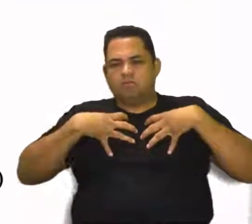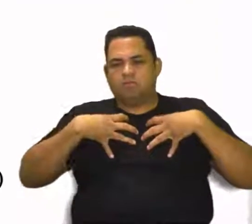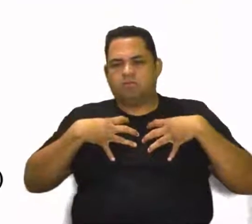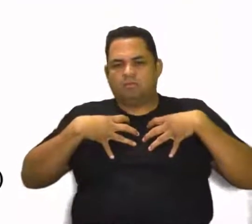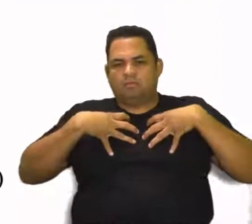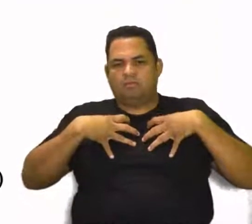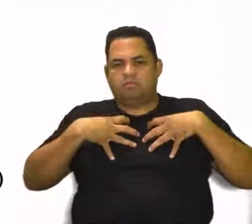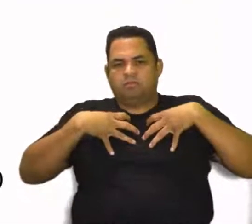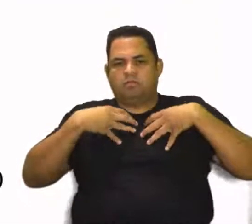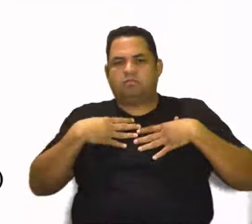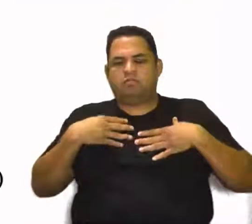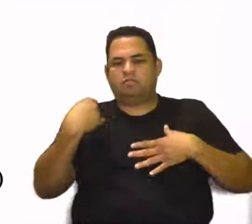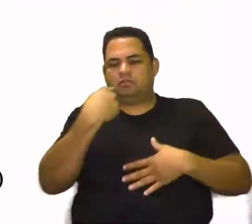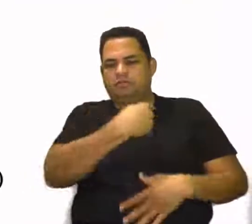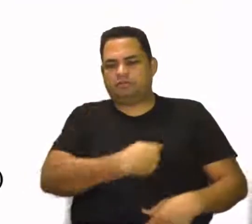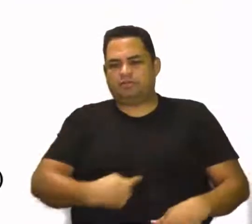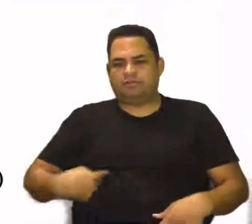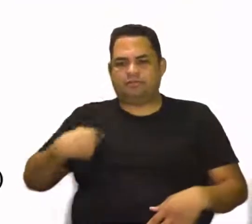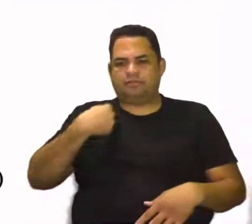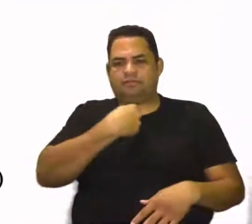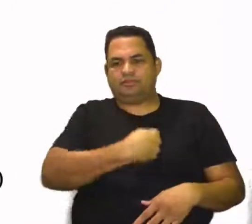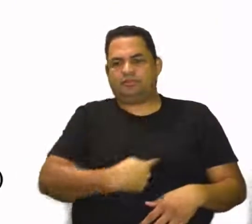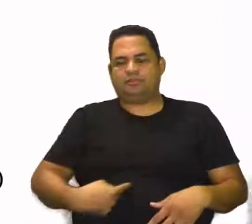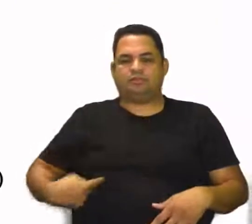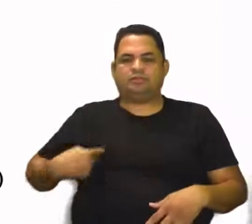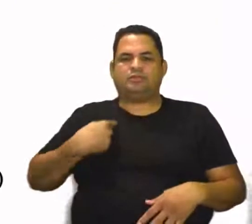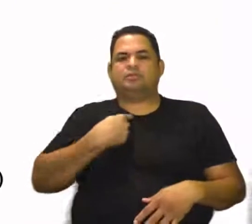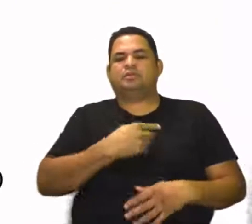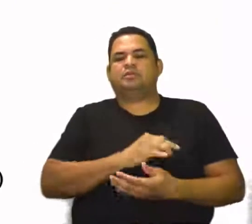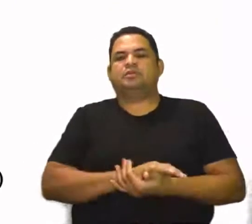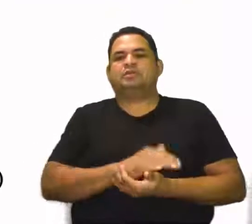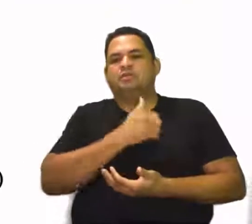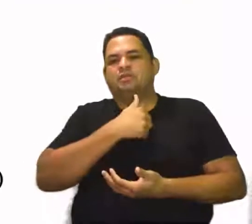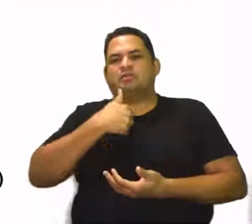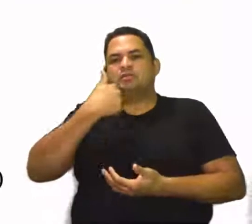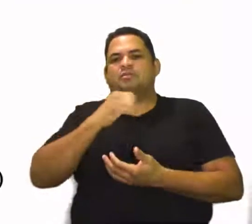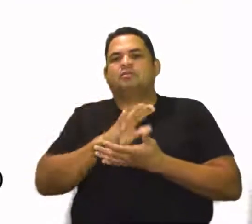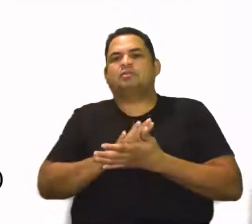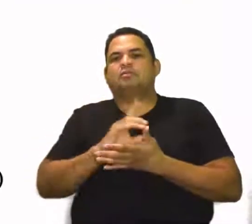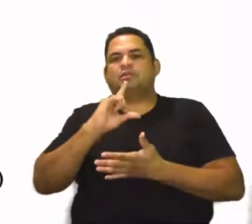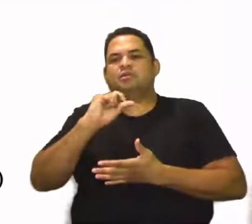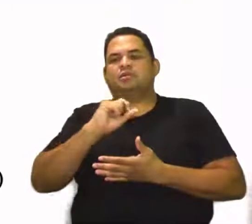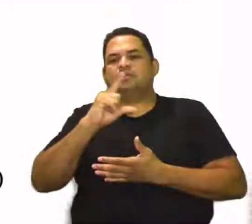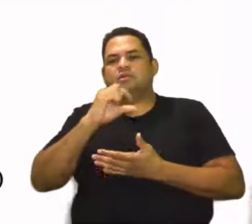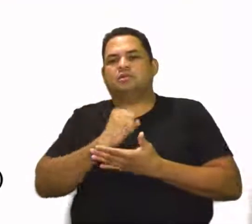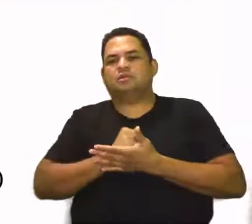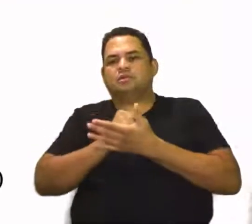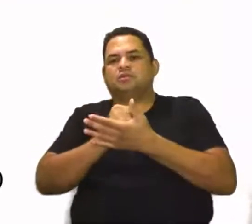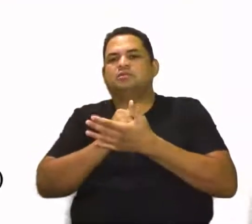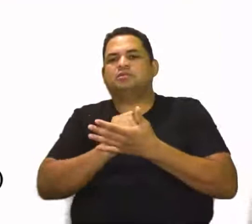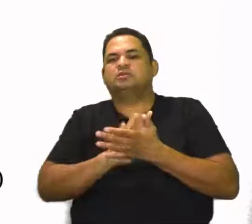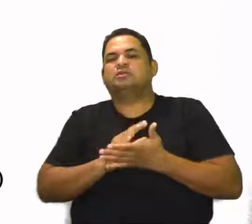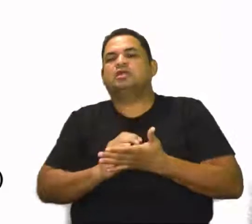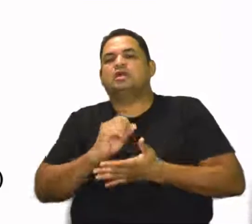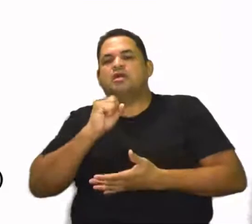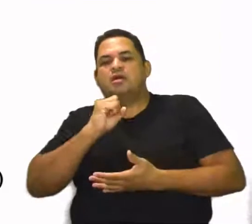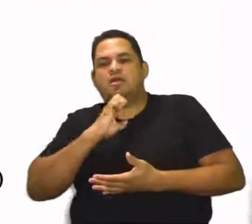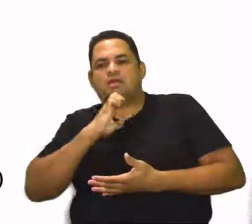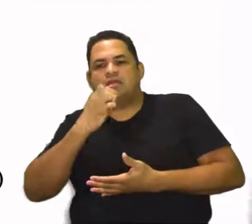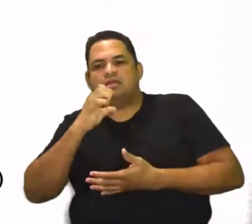pulmões e da circulação. Olha que interessante. E ela vai aumentar e vai ajudar a sua energia, a